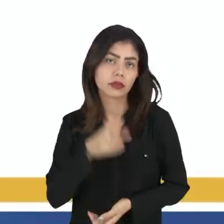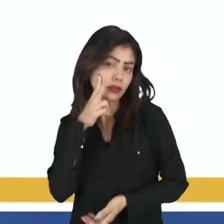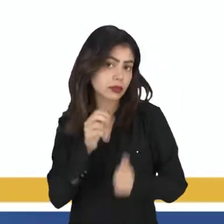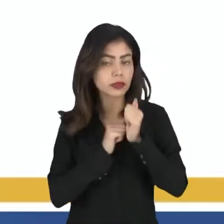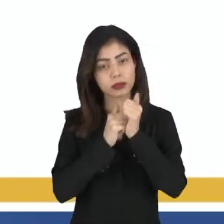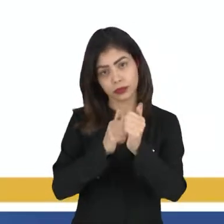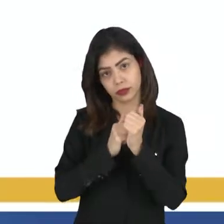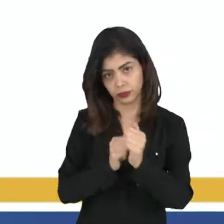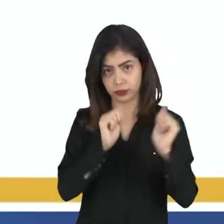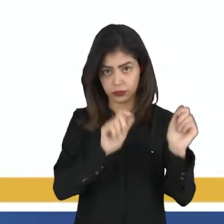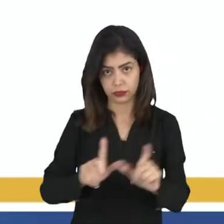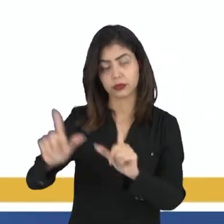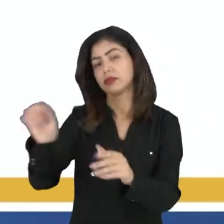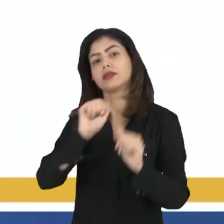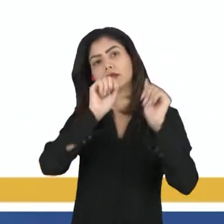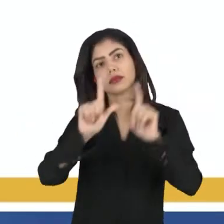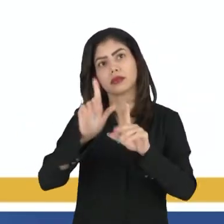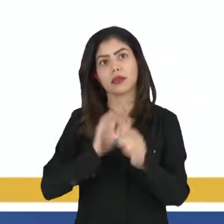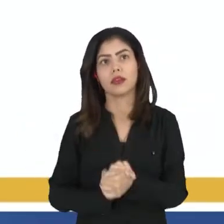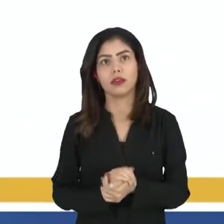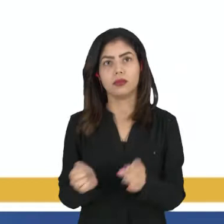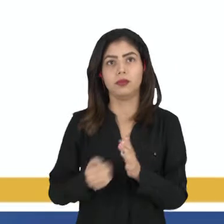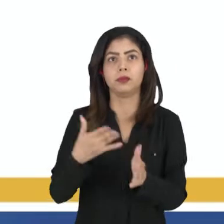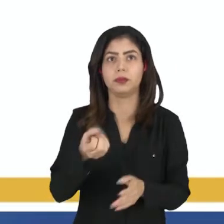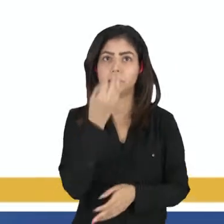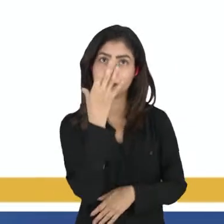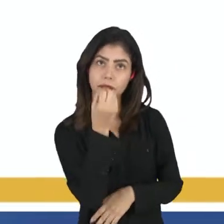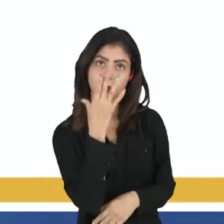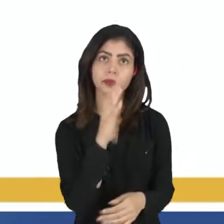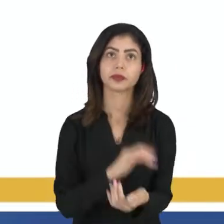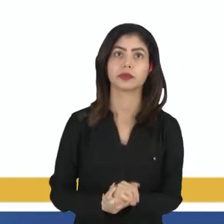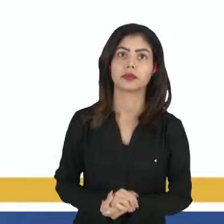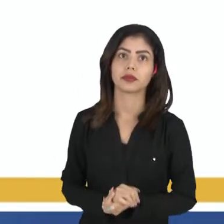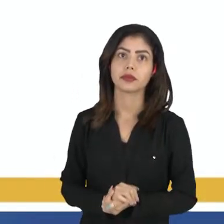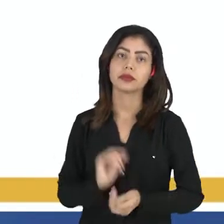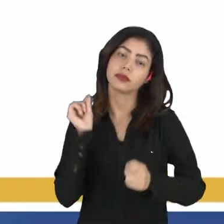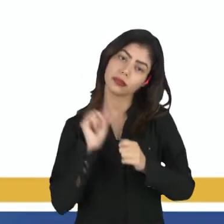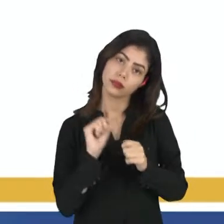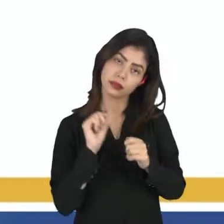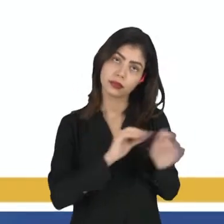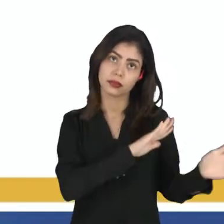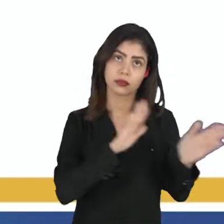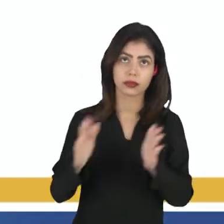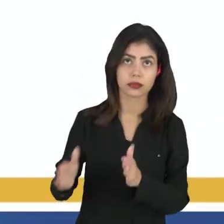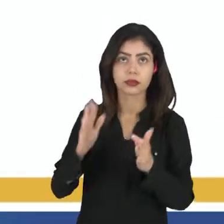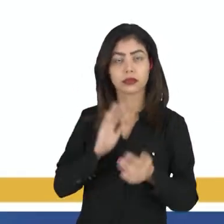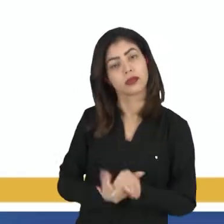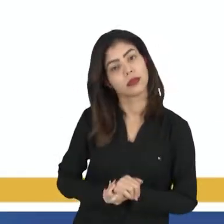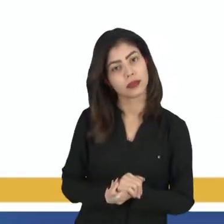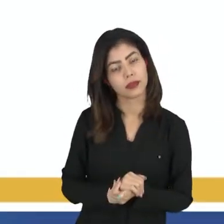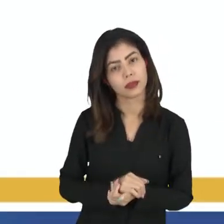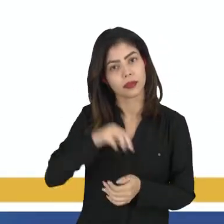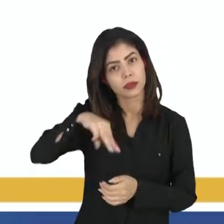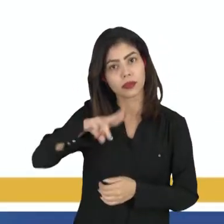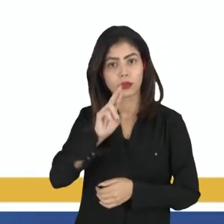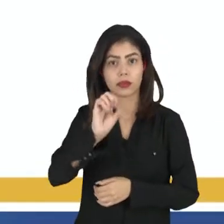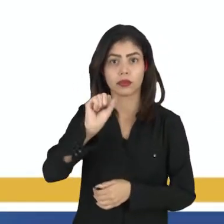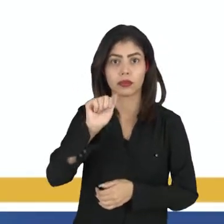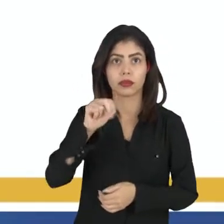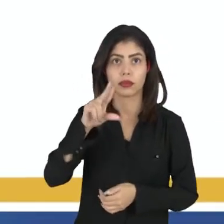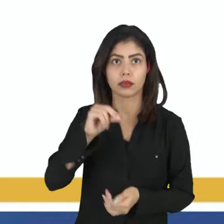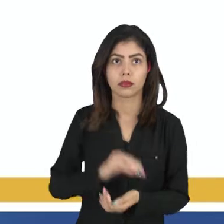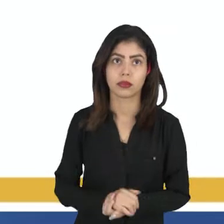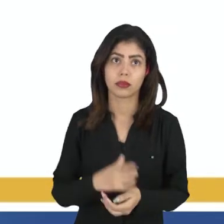vão acompanhar, gente, nesses slides, uma série de fotografias que faz parte do acervo do museu em